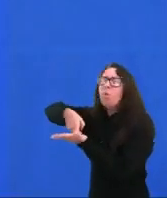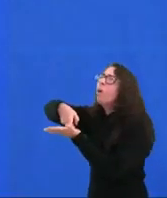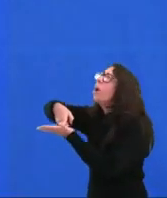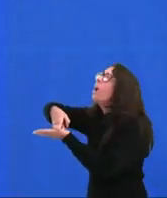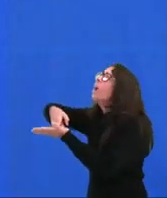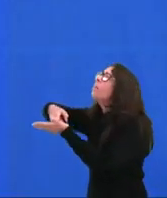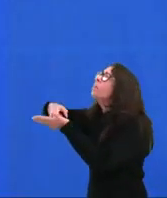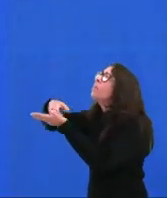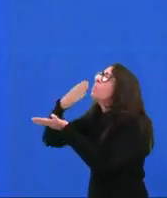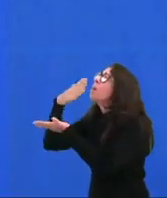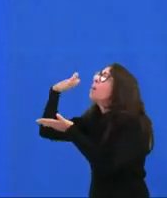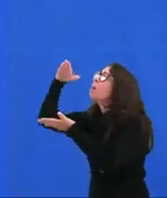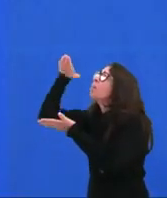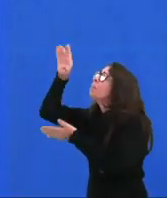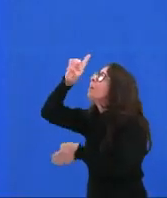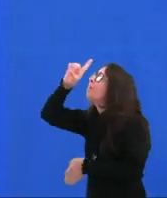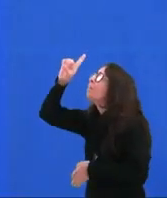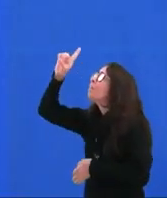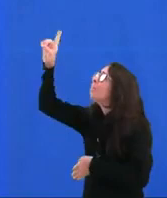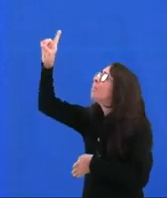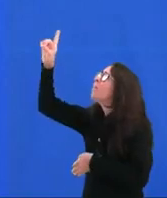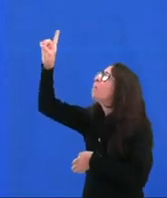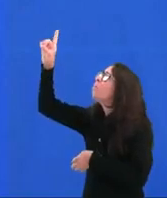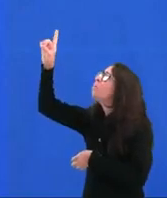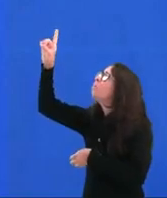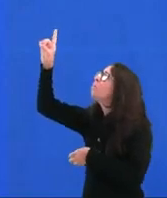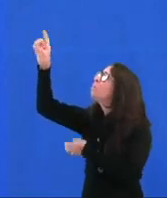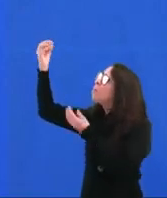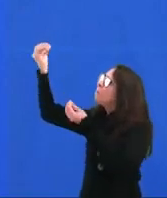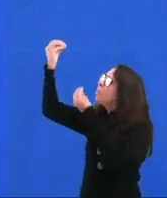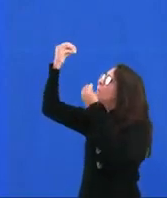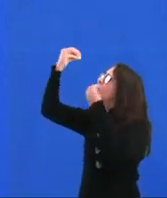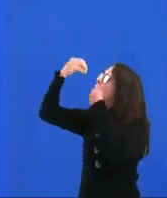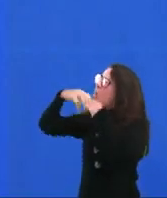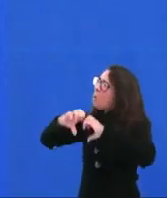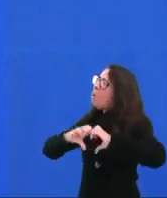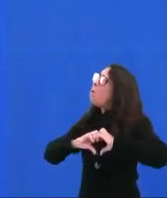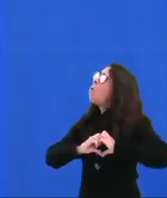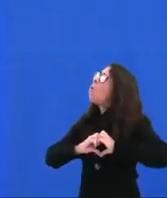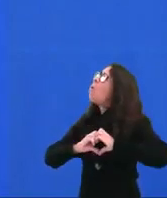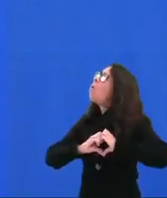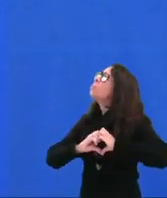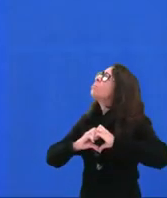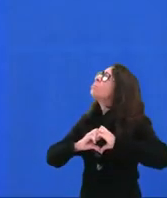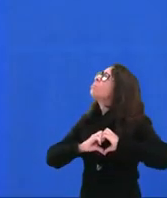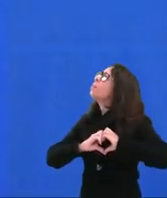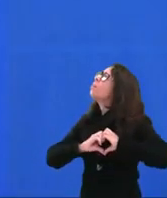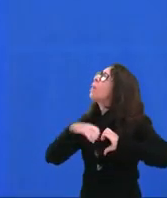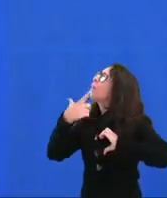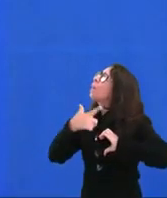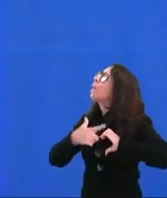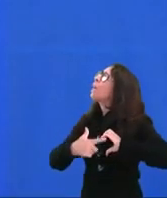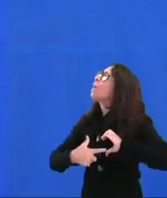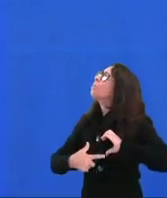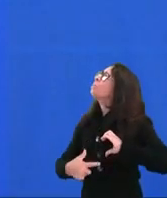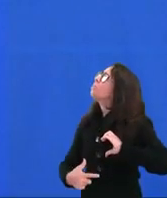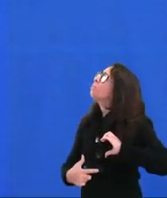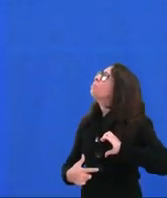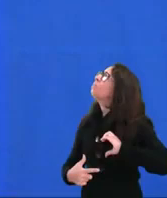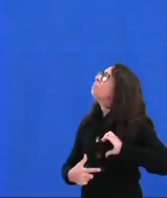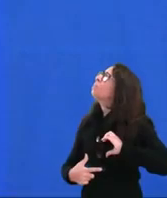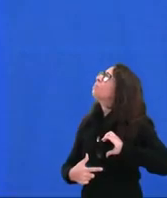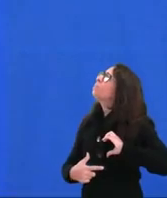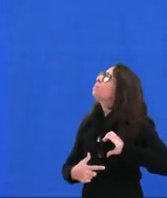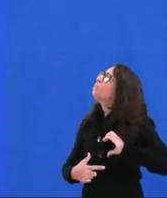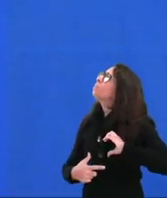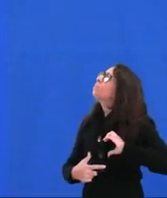com igual cuidado em favor uns dos outros. Ele está interessado em que os membros da